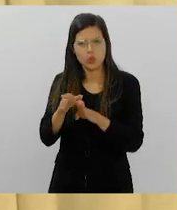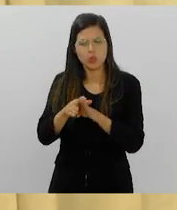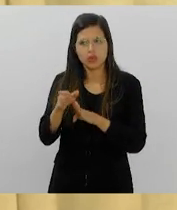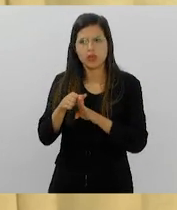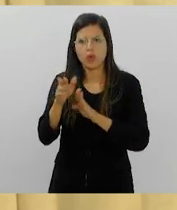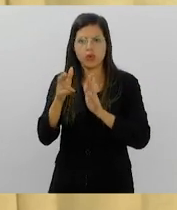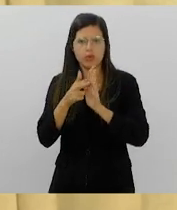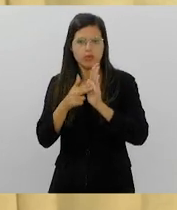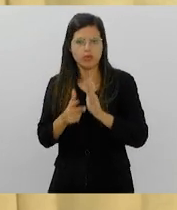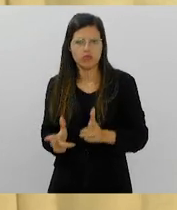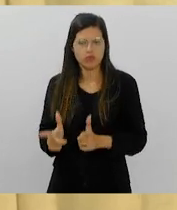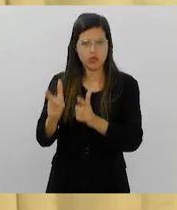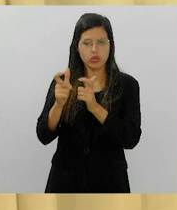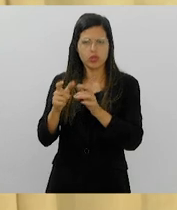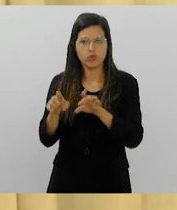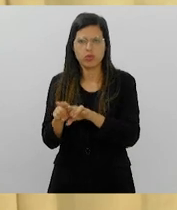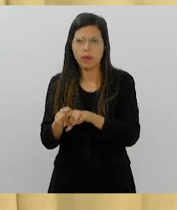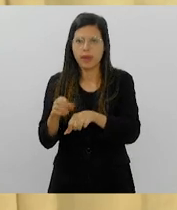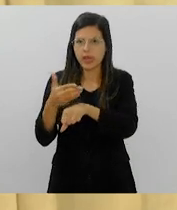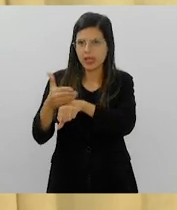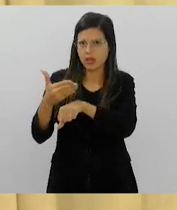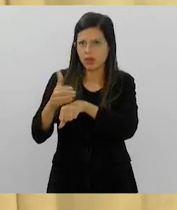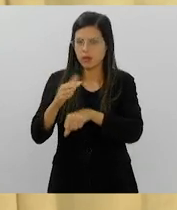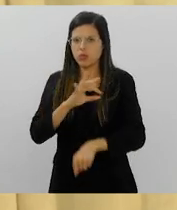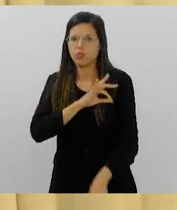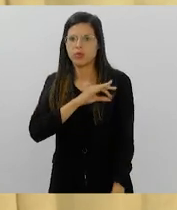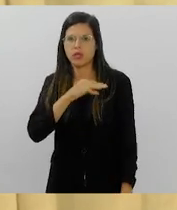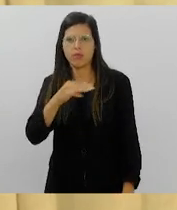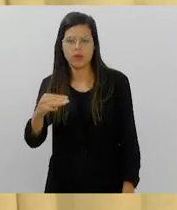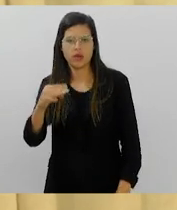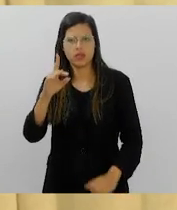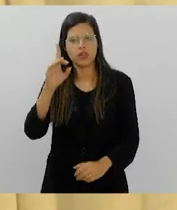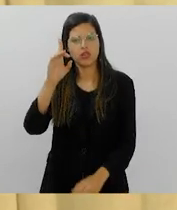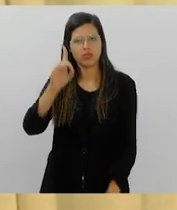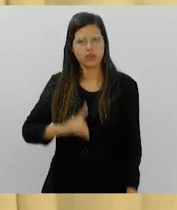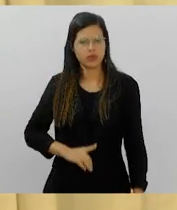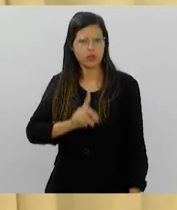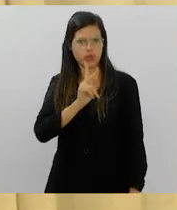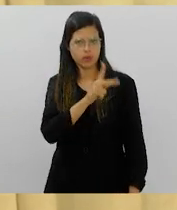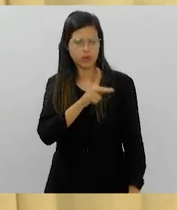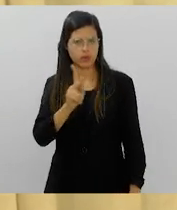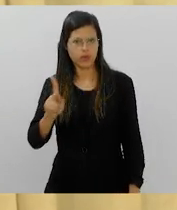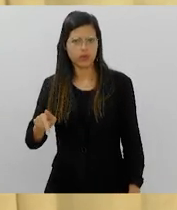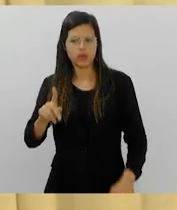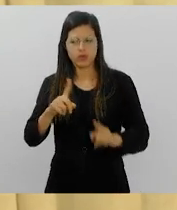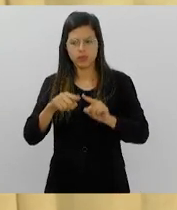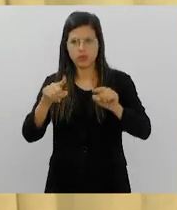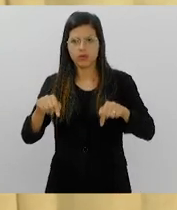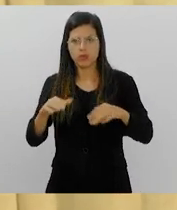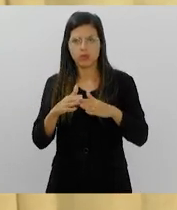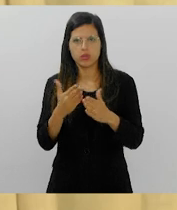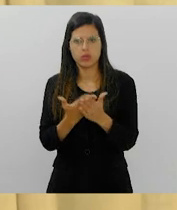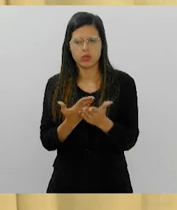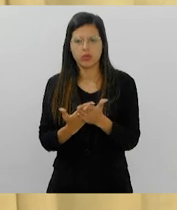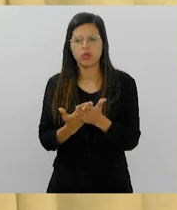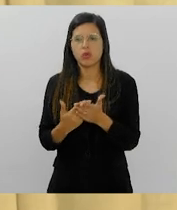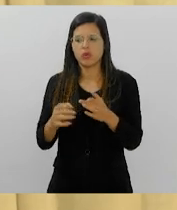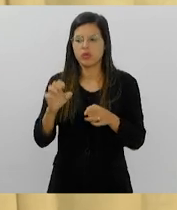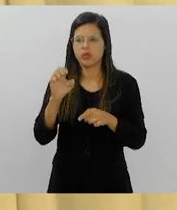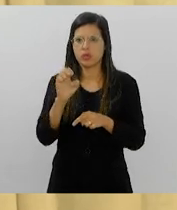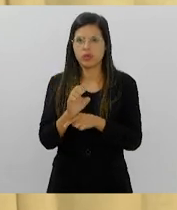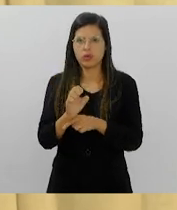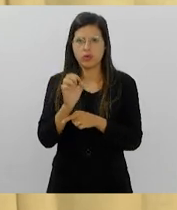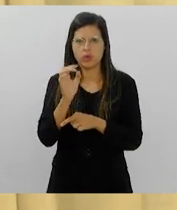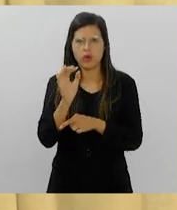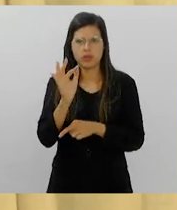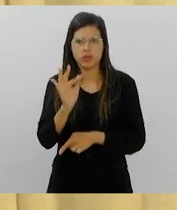como capacitação de policiais militares, diretores, professores e funcionários de escolas estaduais e municipais do Rio de Janeiro para mitigação